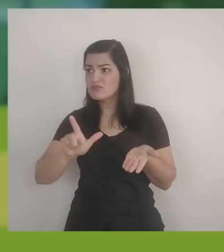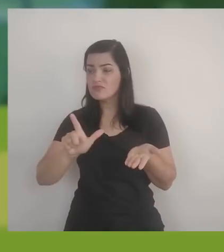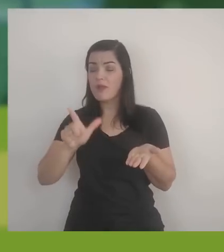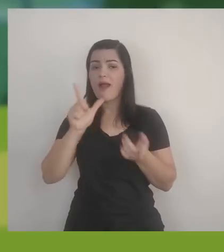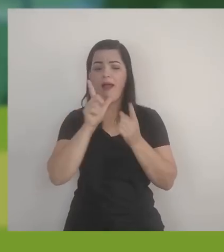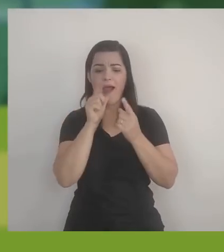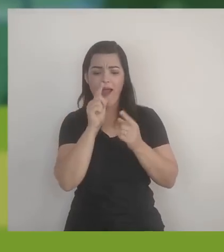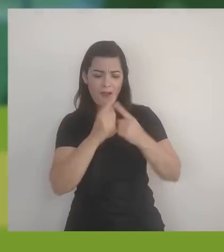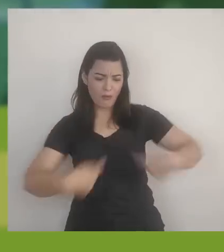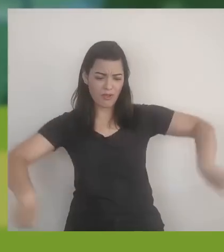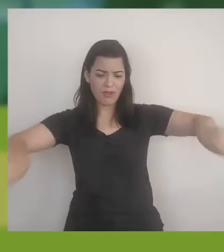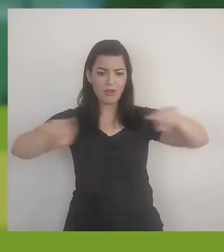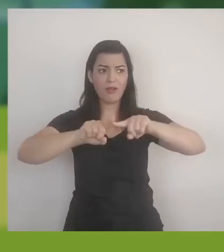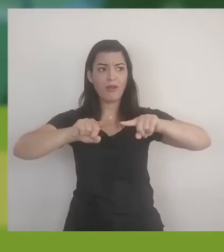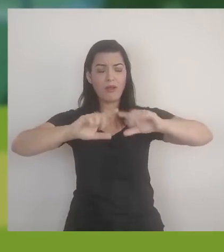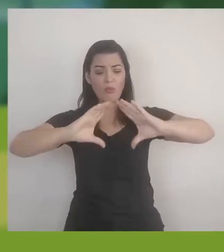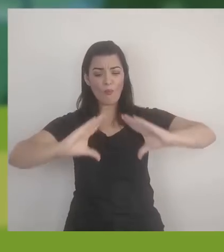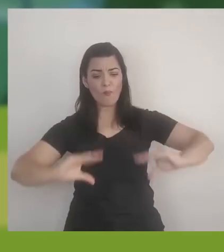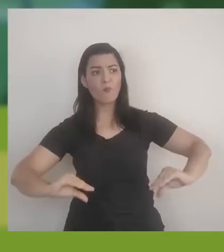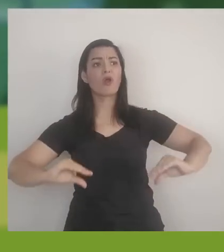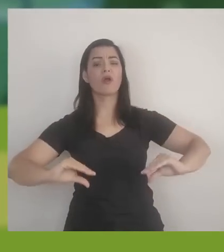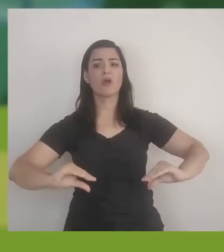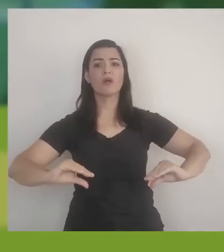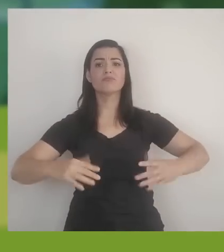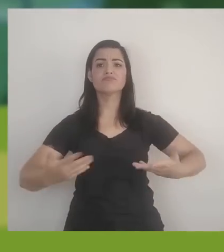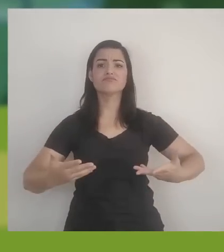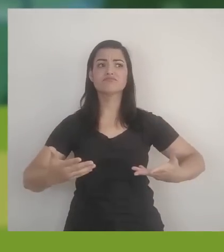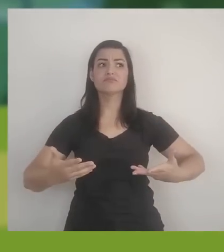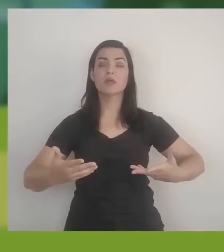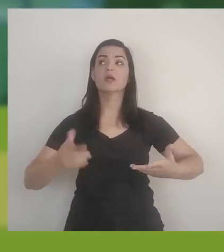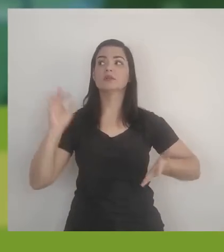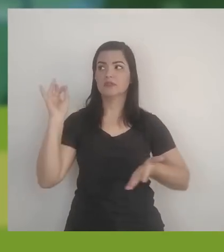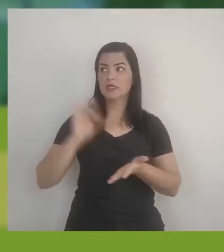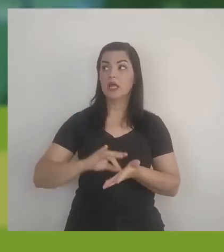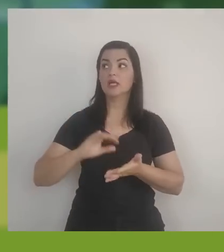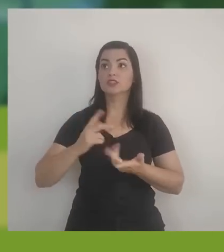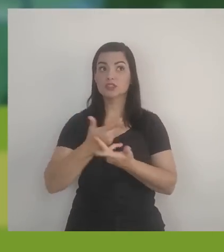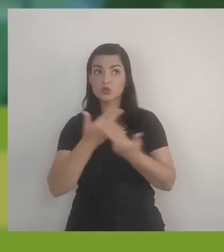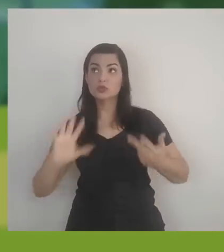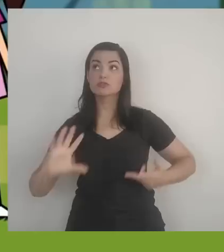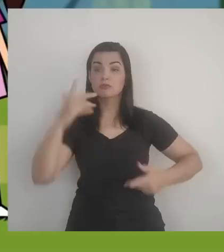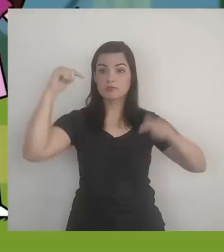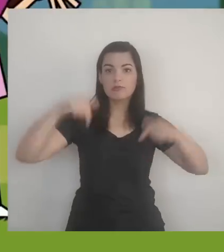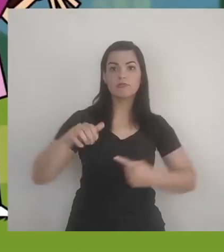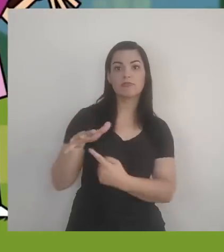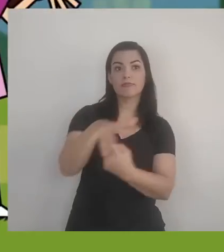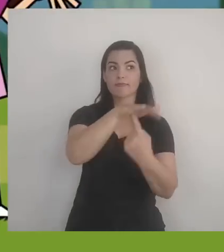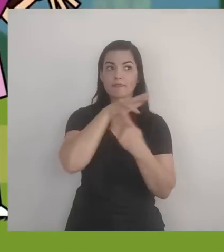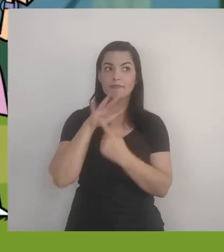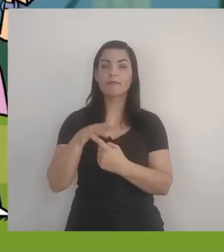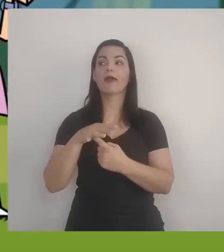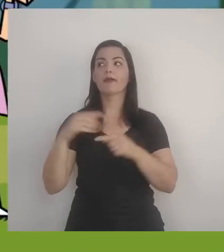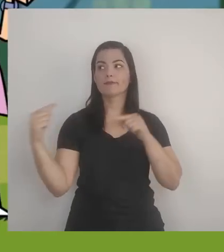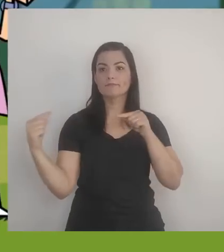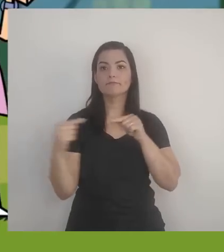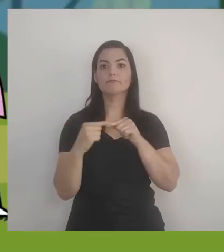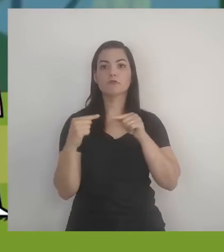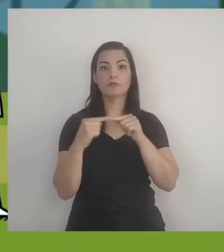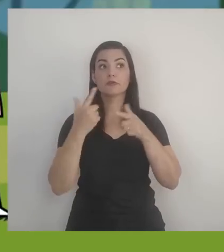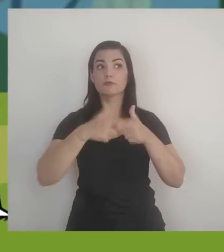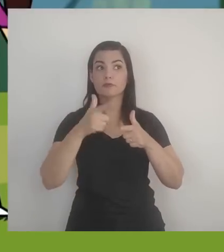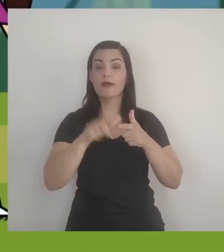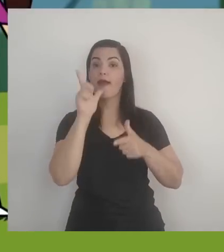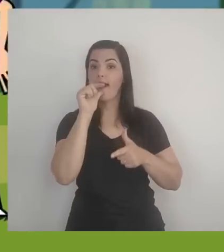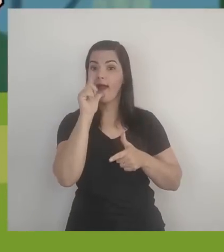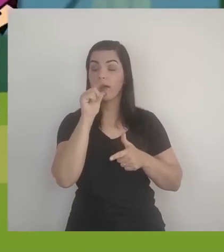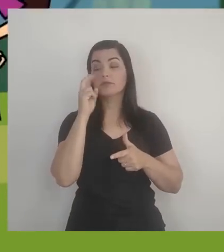É, tudo que está acontecendo no parque hoje tem a ver com água. Tenho certeza disso. É só olhar as pistas da Pop.